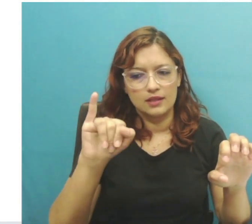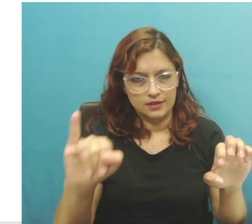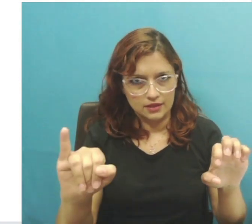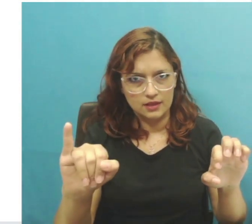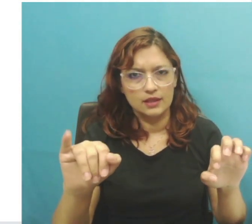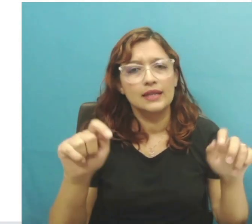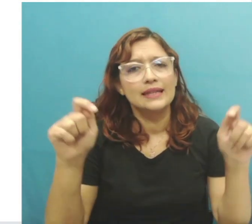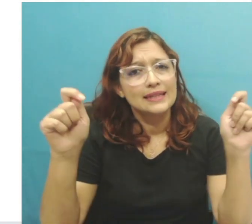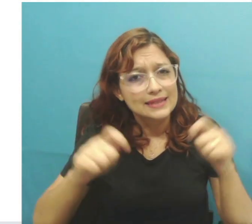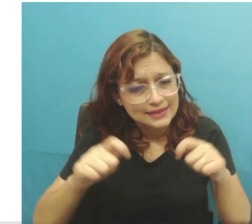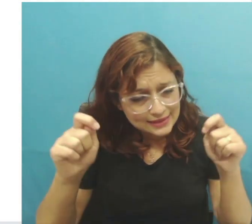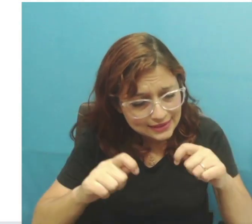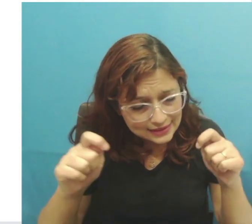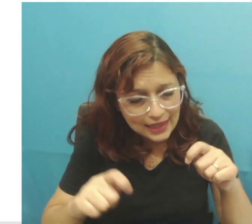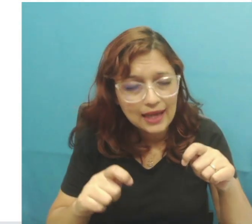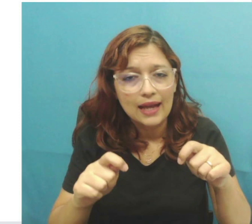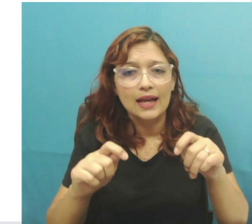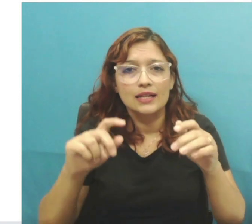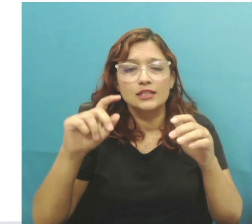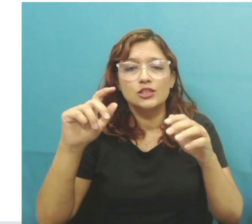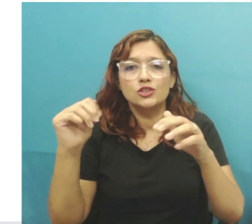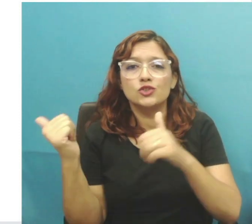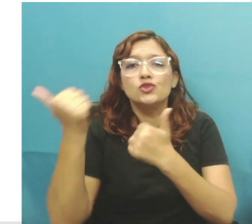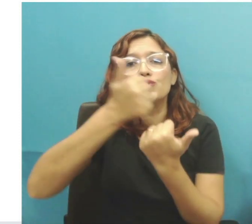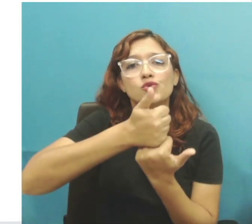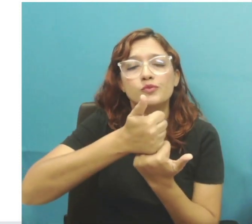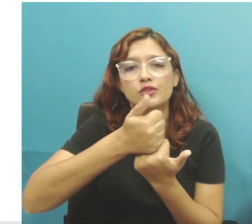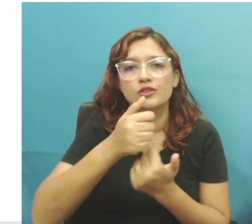Então, te e ti